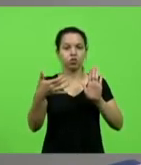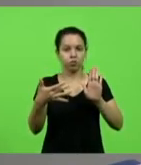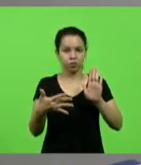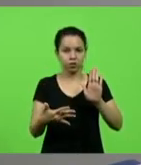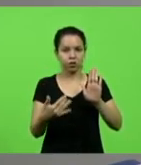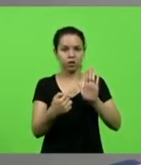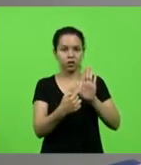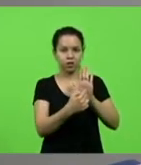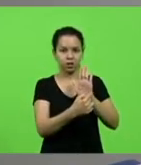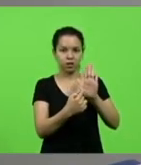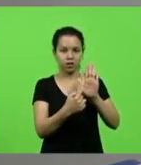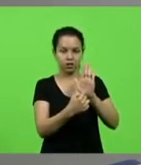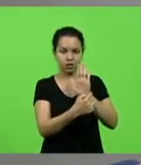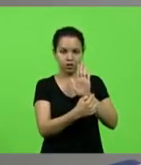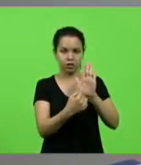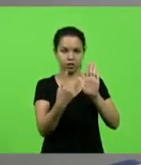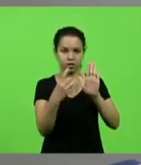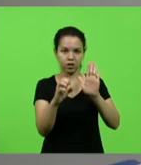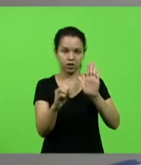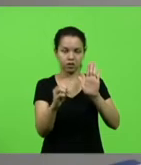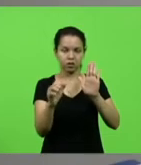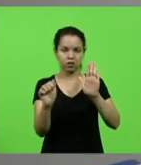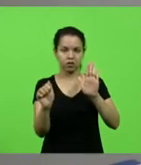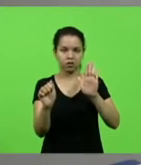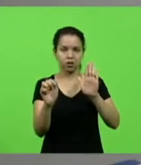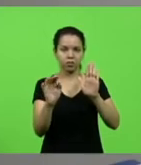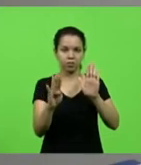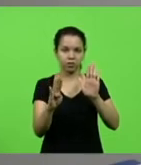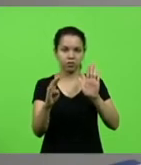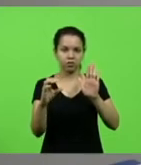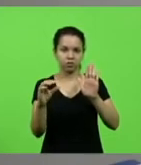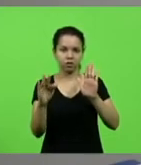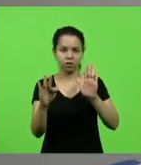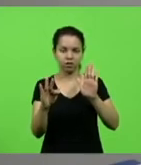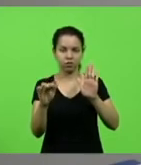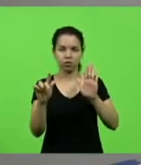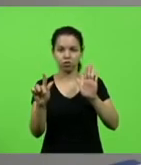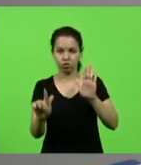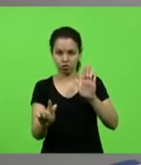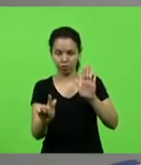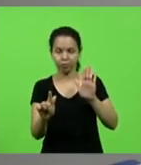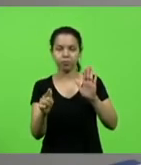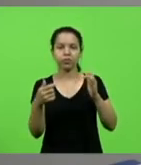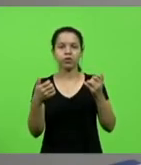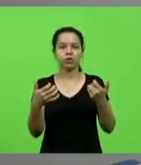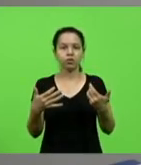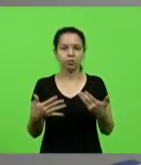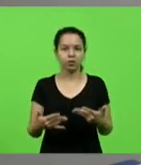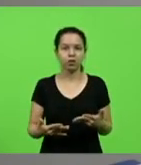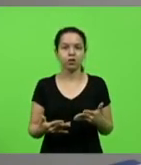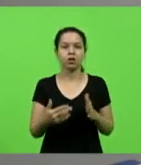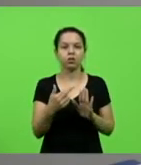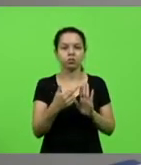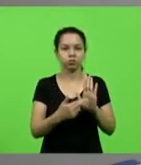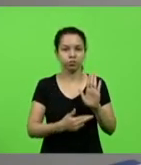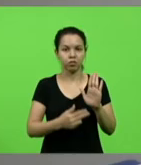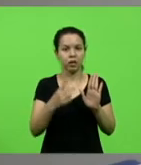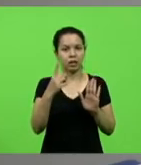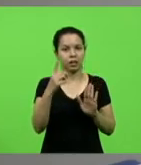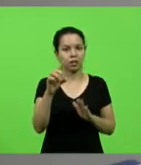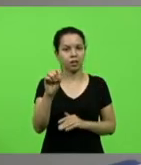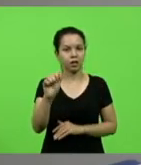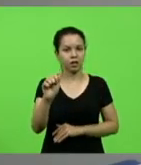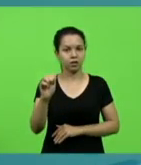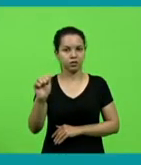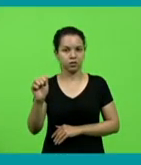10A, 10B, 10C, 10D, 10E, 10F, 10G, com a seguinte redação. No 10A, é